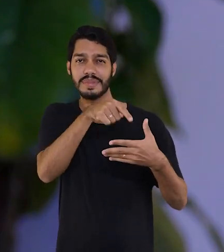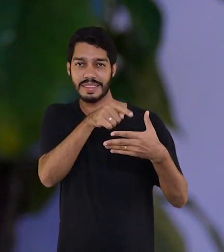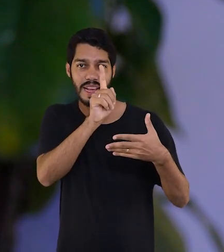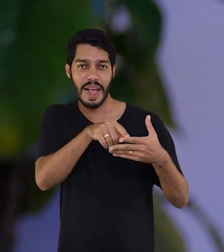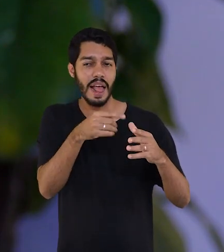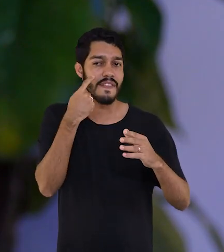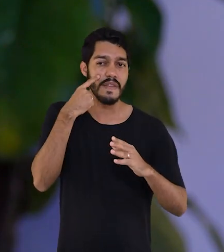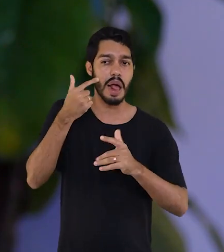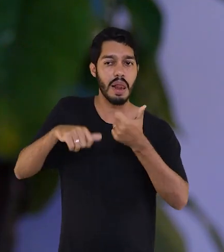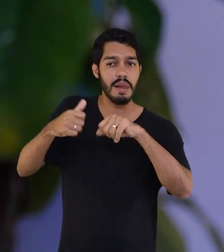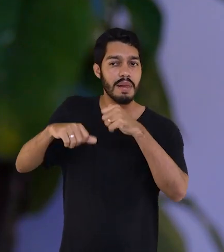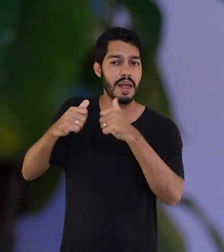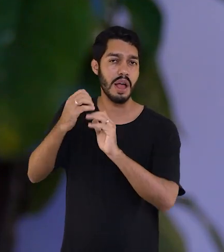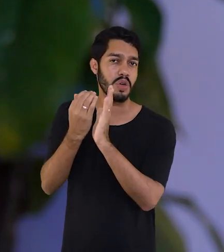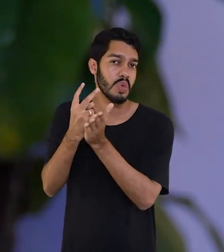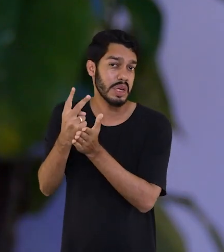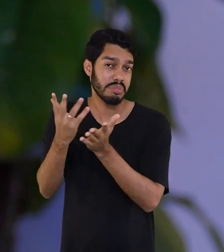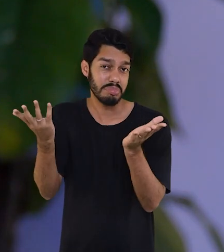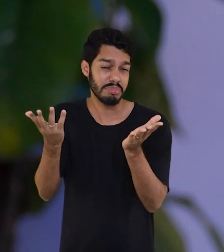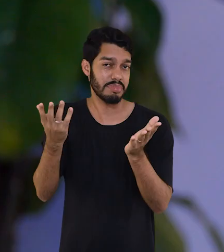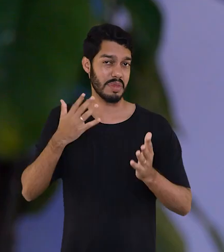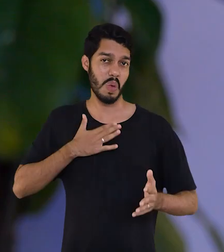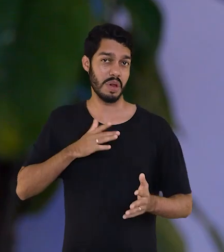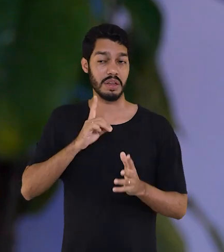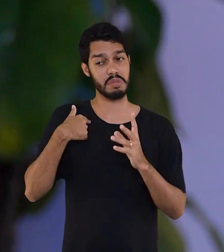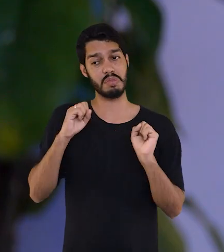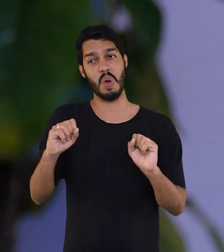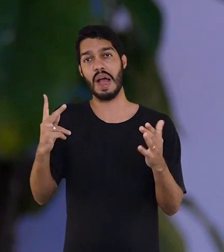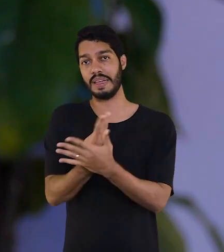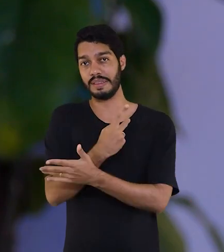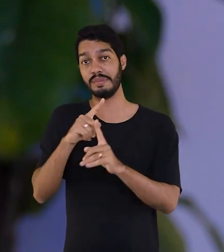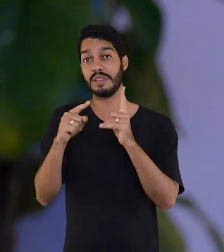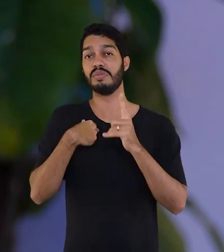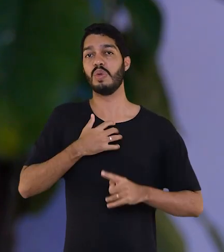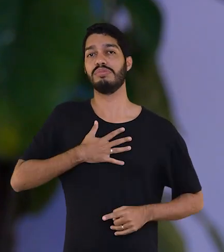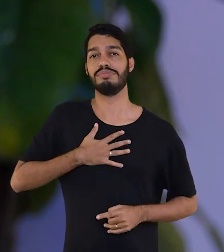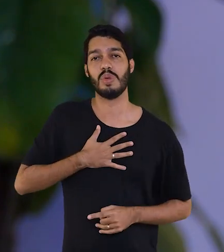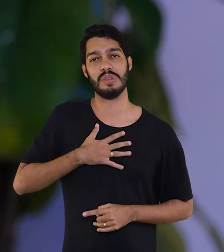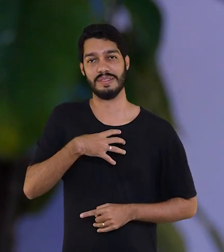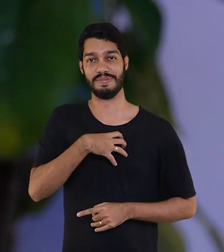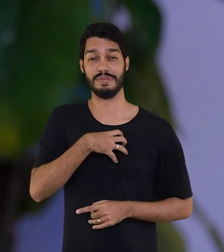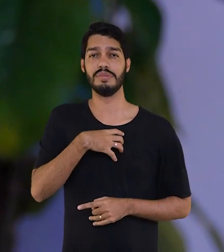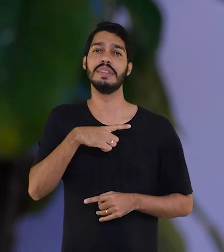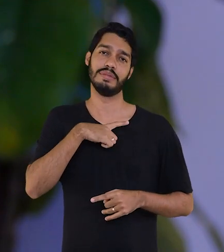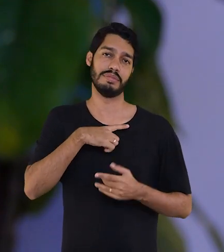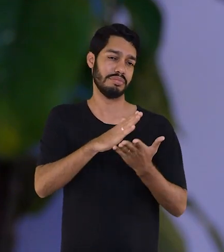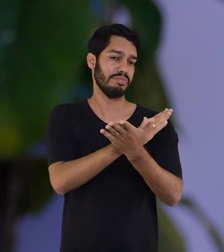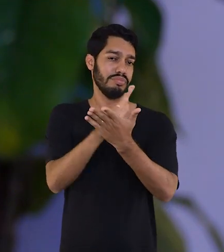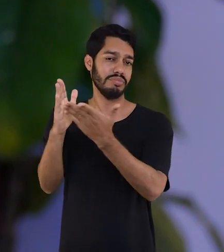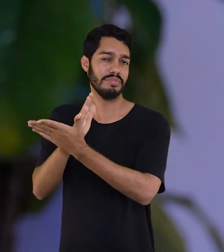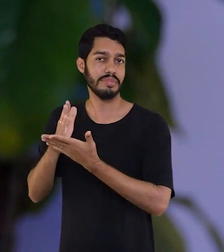conhecer a Luísa, sabe? Para fazer uma leitura de currículo. Não sei, posso estar errada, mas é como eu gosto de fazer as coisas. Então, acho que tem